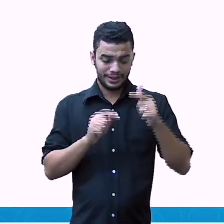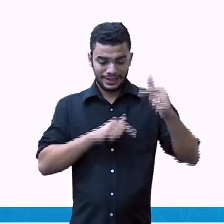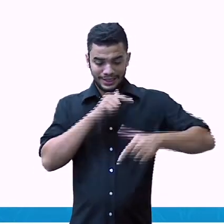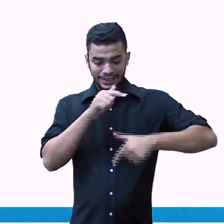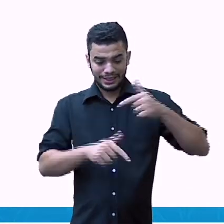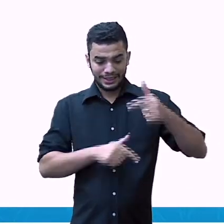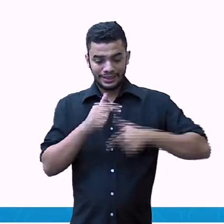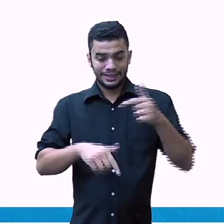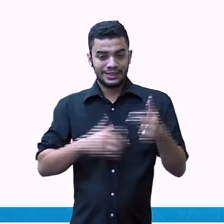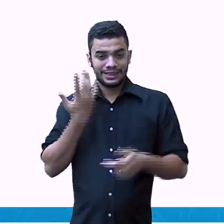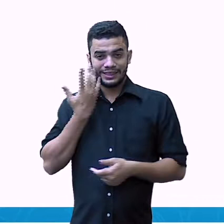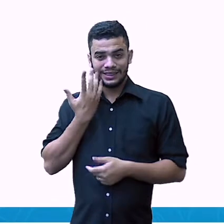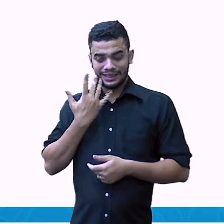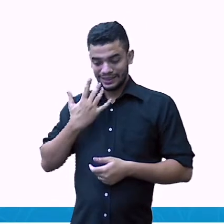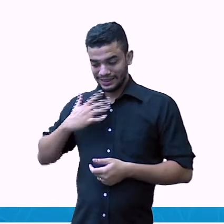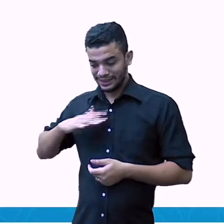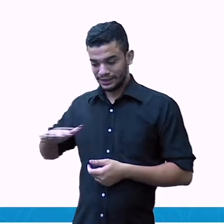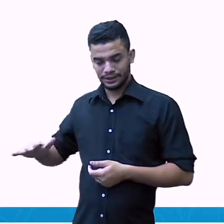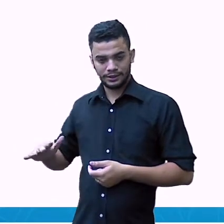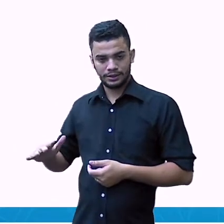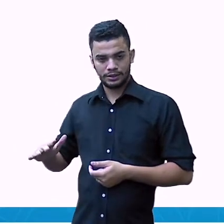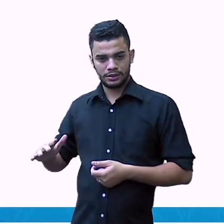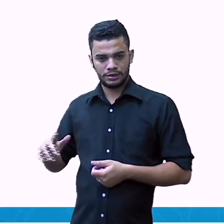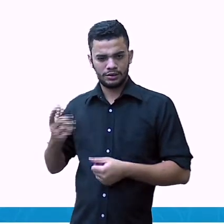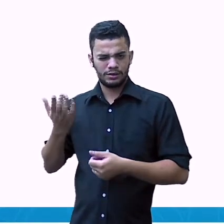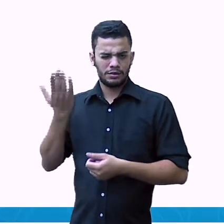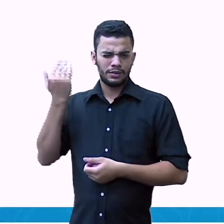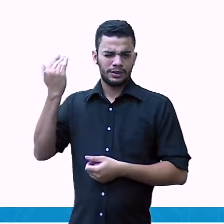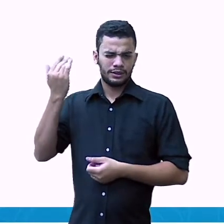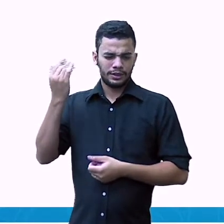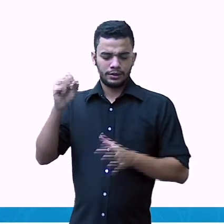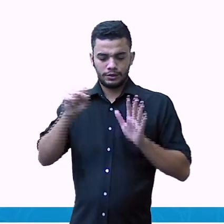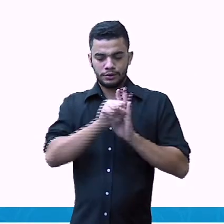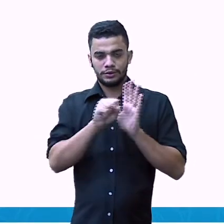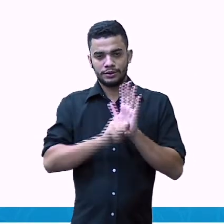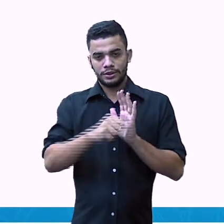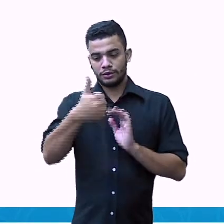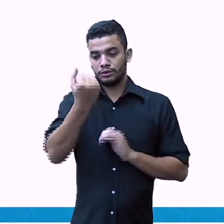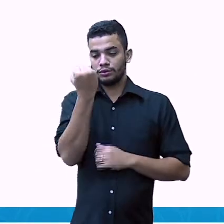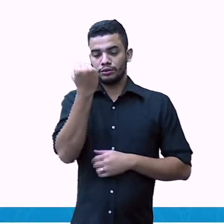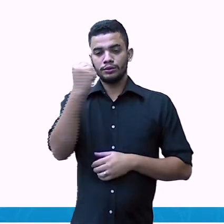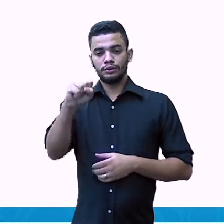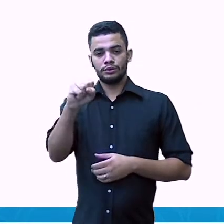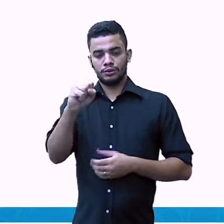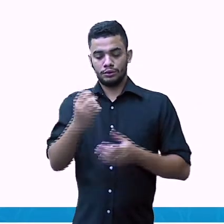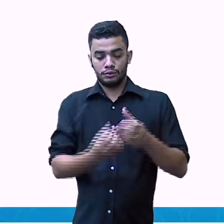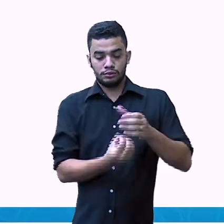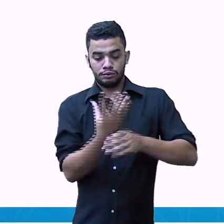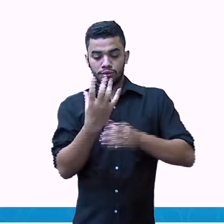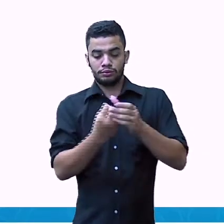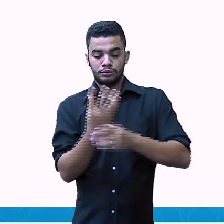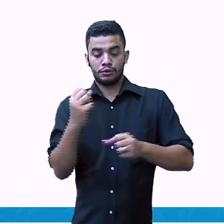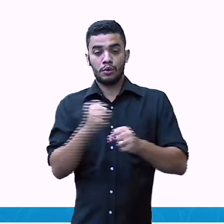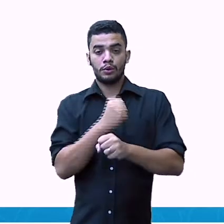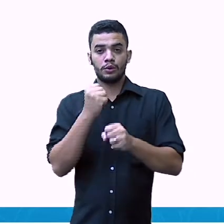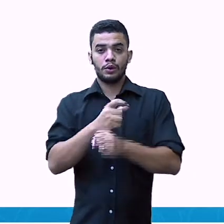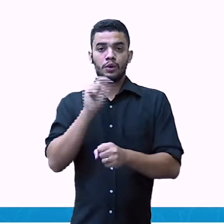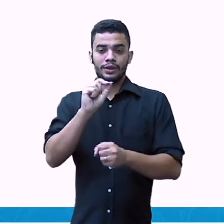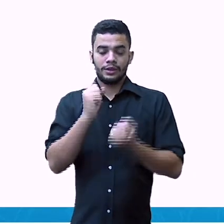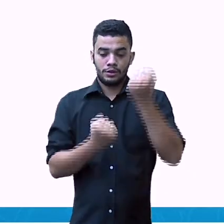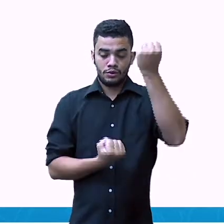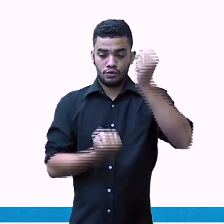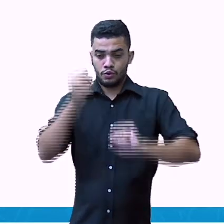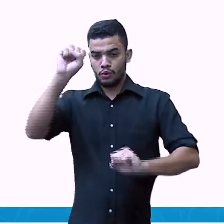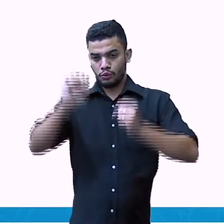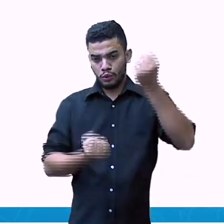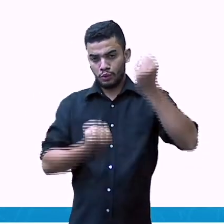no século XVIII na Europa, aumentou muito a quantidade de crianças trabalhando. Não existiam leis